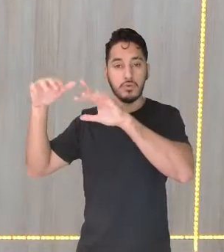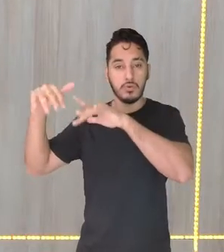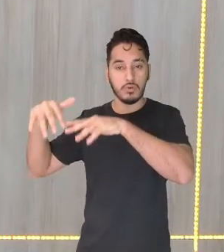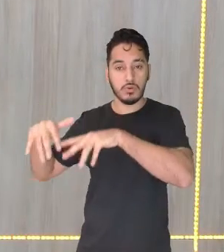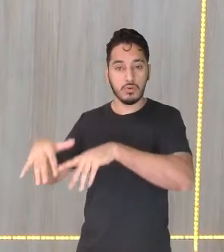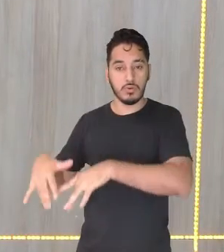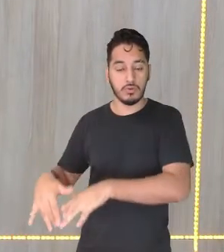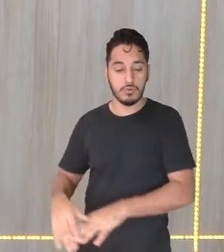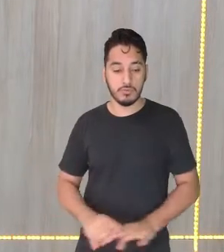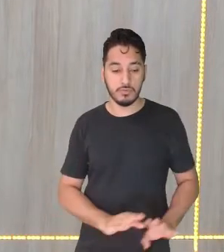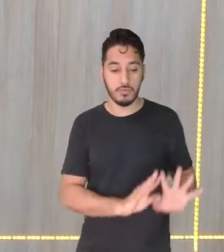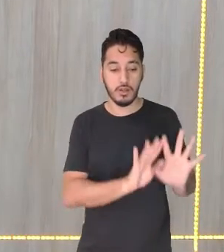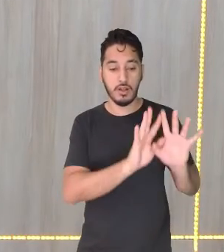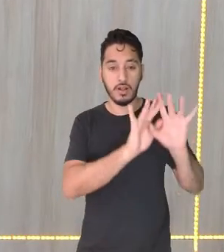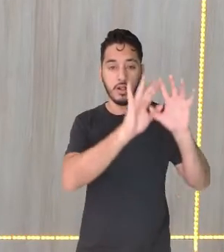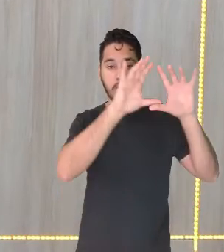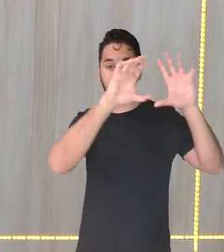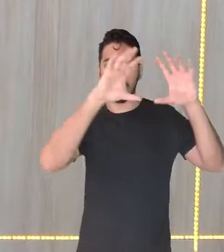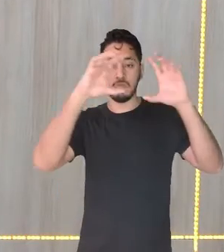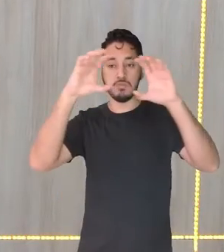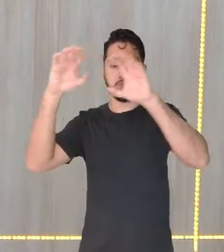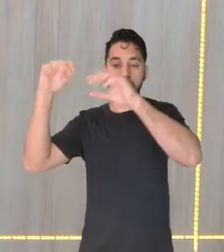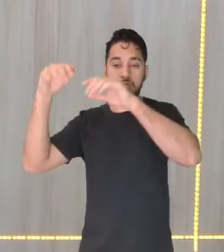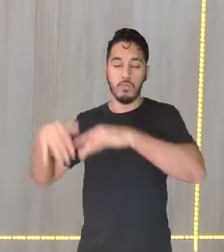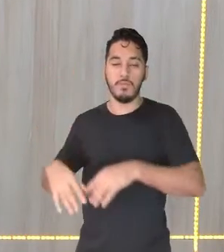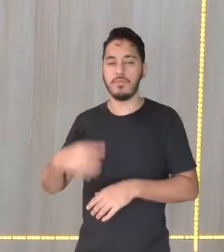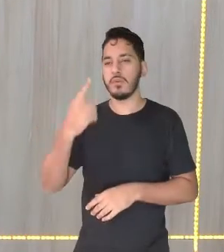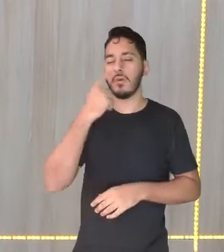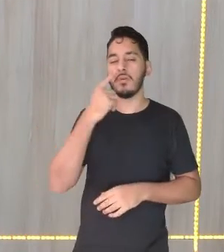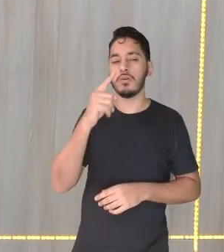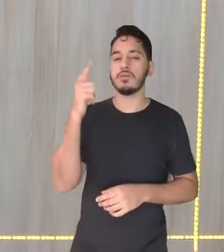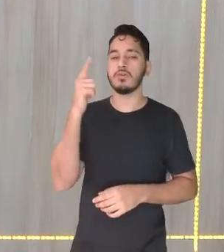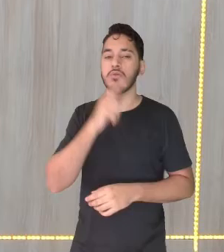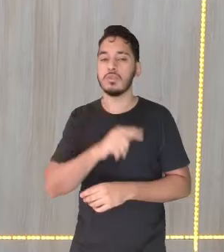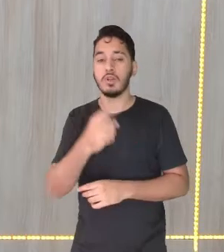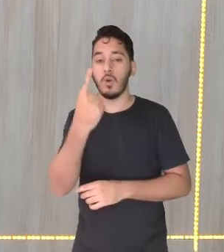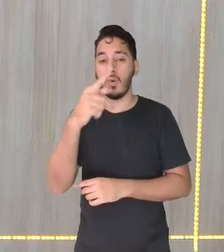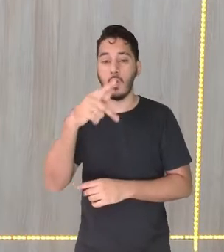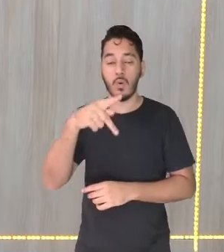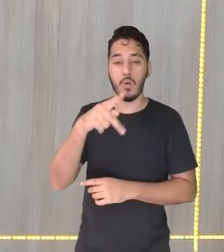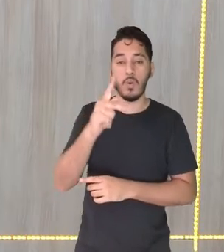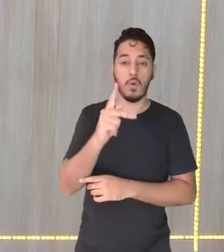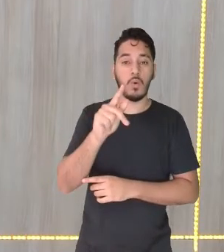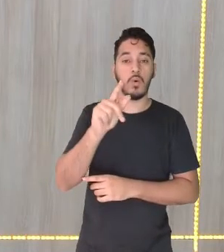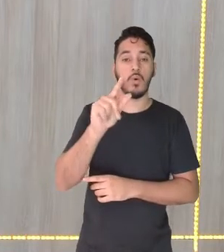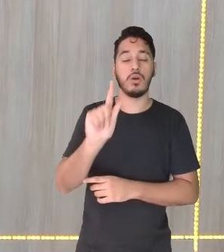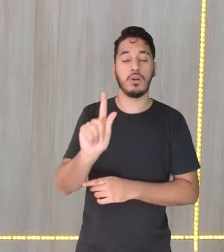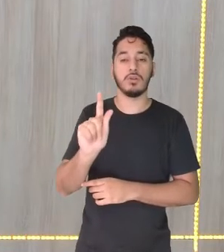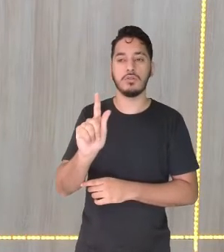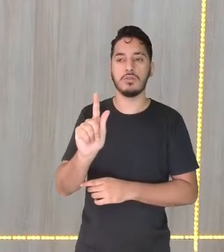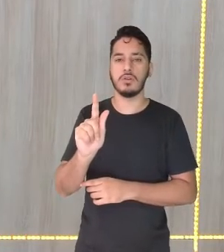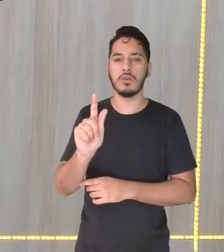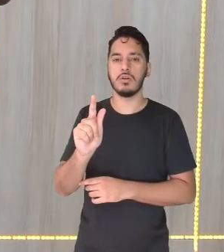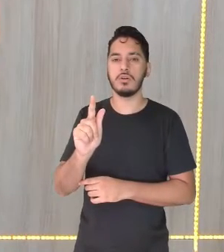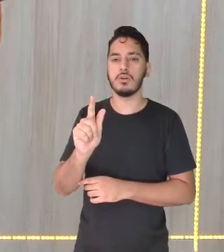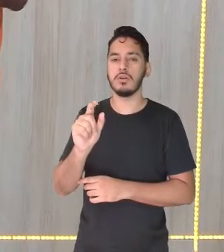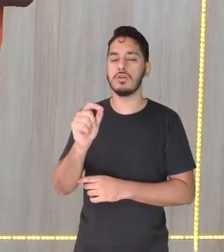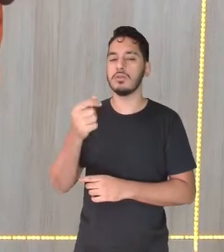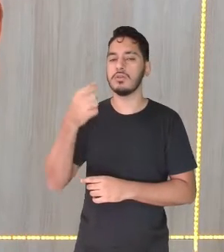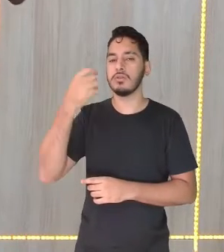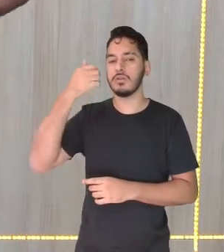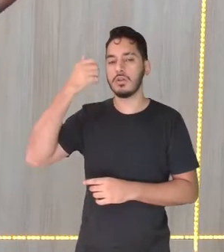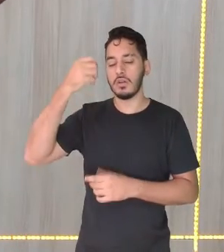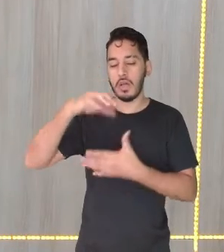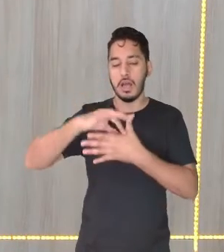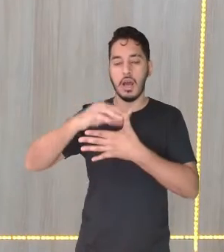por exemplo, para você produzir 1 quilo de carne bovina, você usa, né, 18 mil